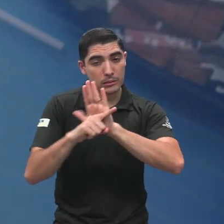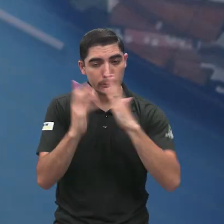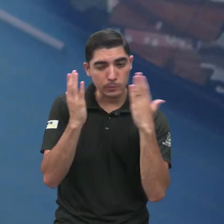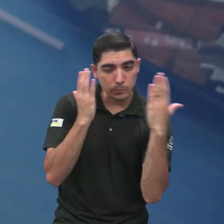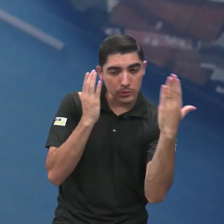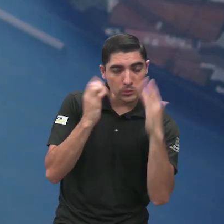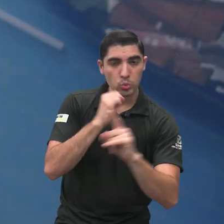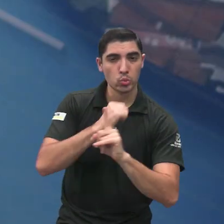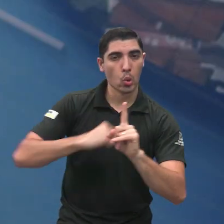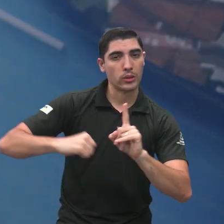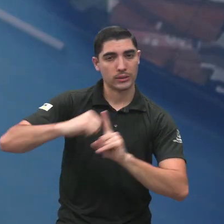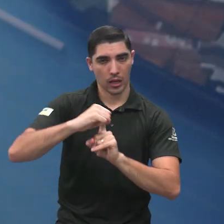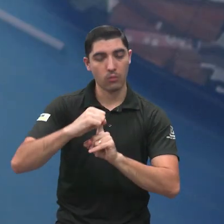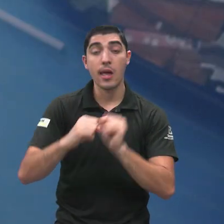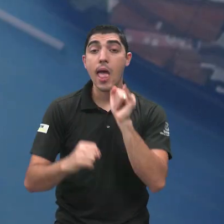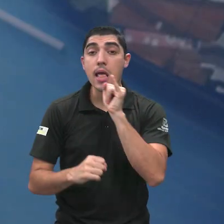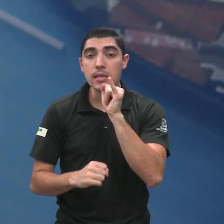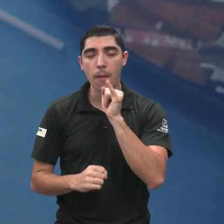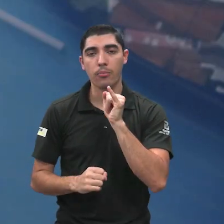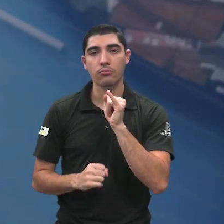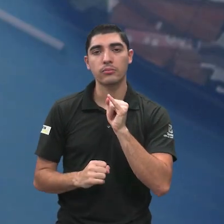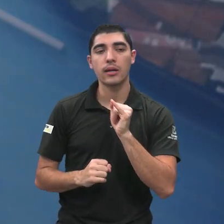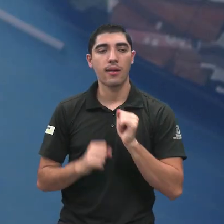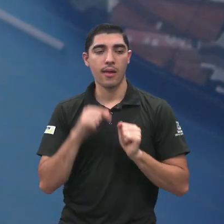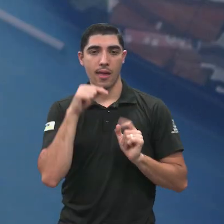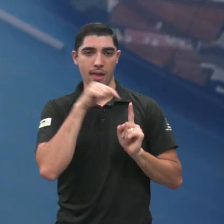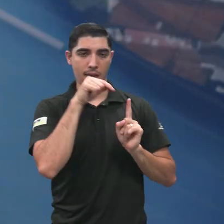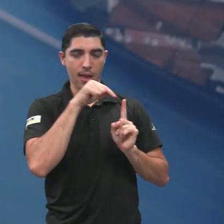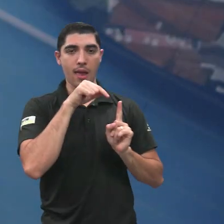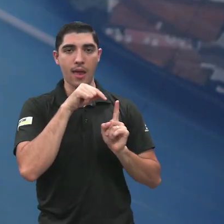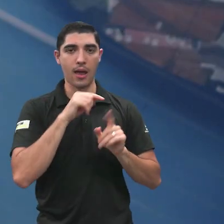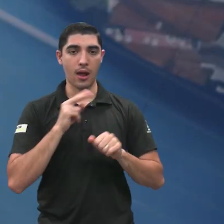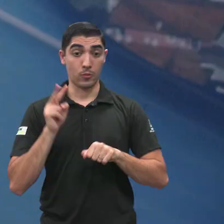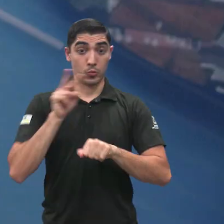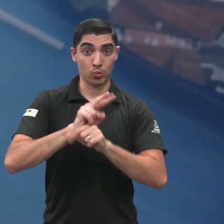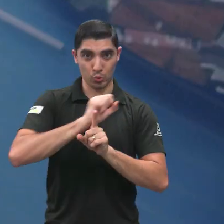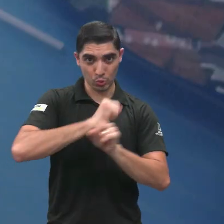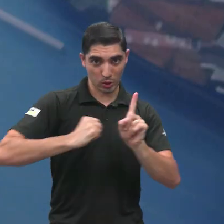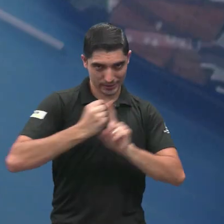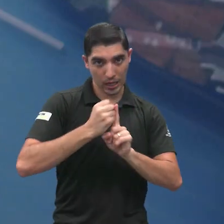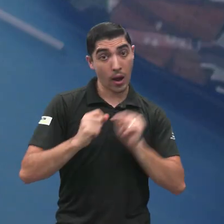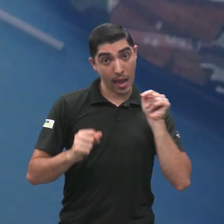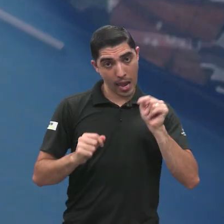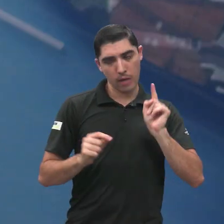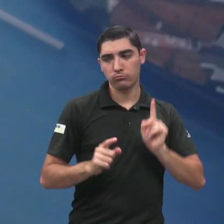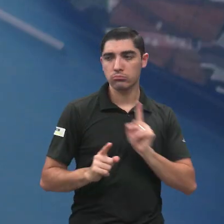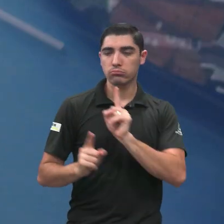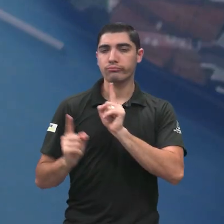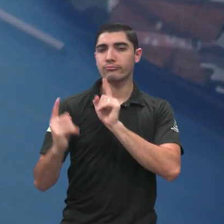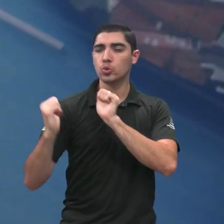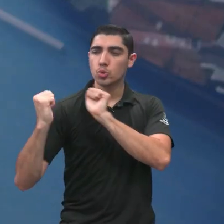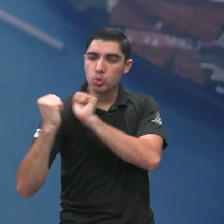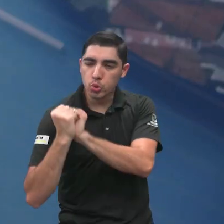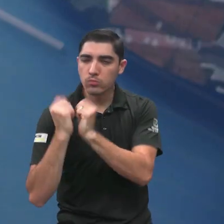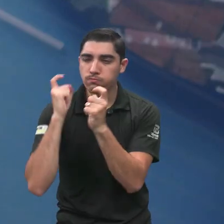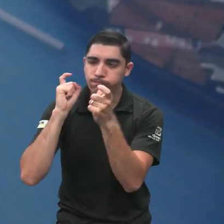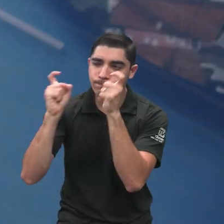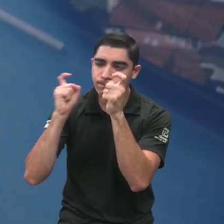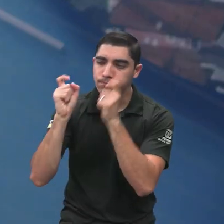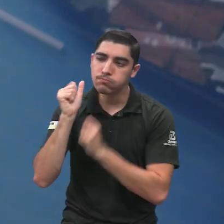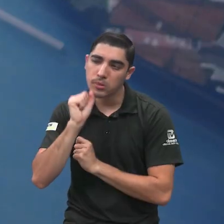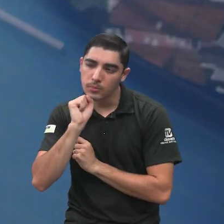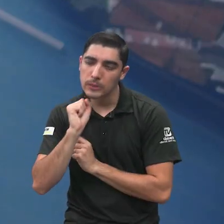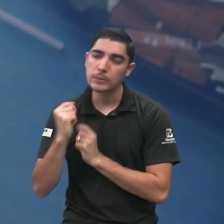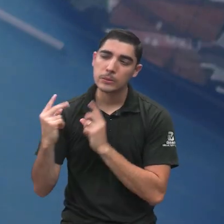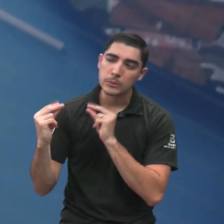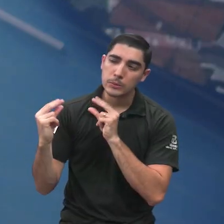os pais como aquele filho são ouvidos por assistente social, mas assim como psicólogo do juízo, para que